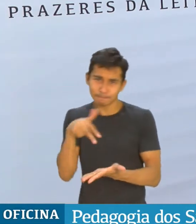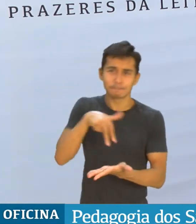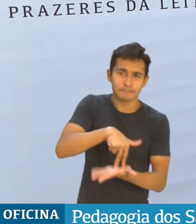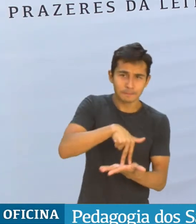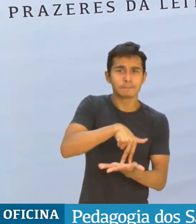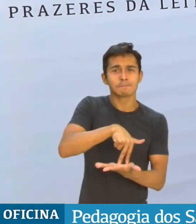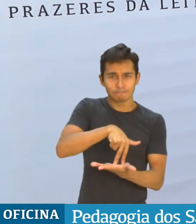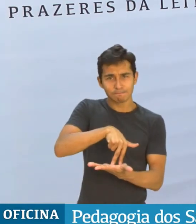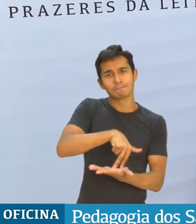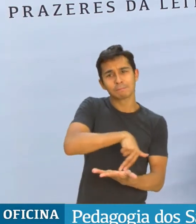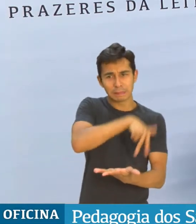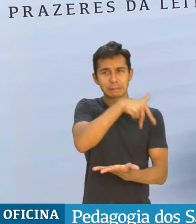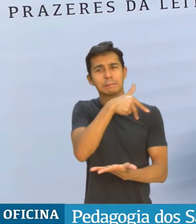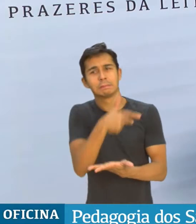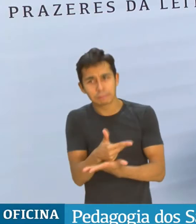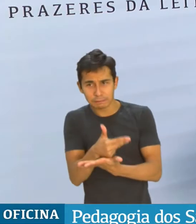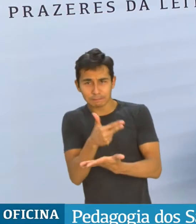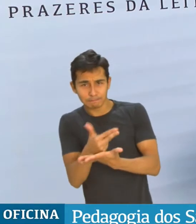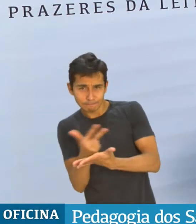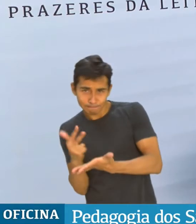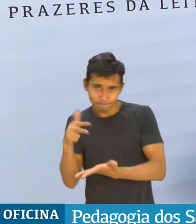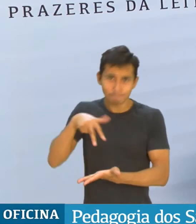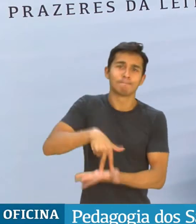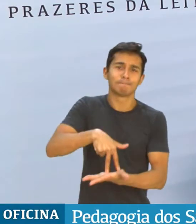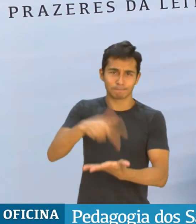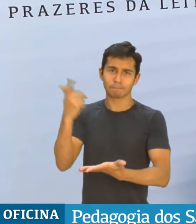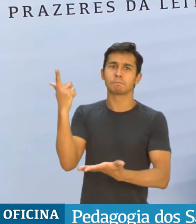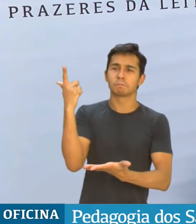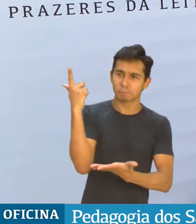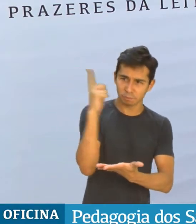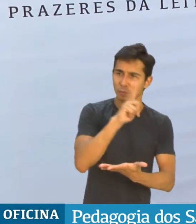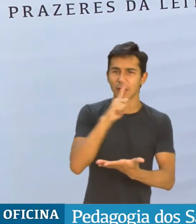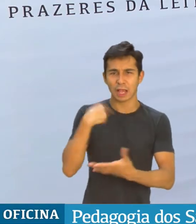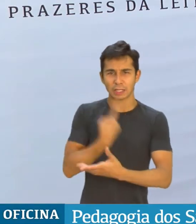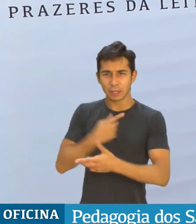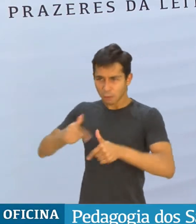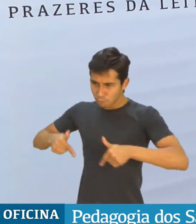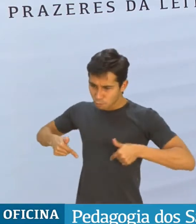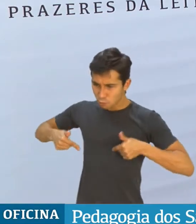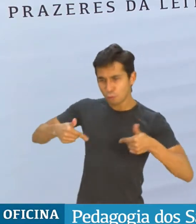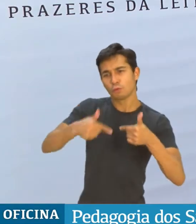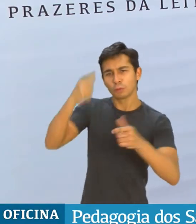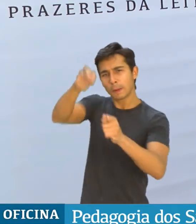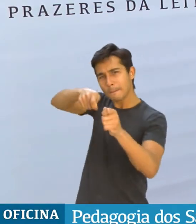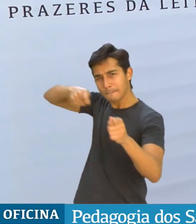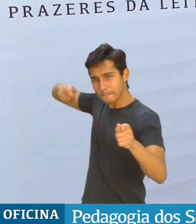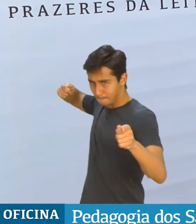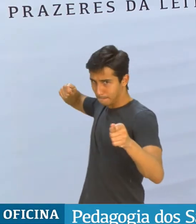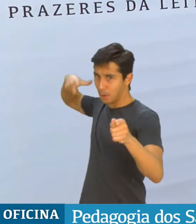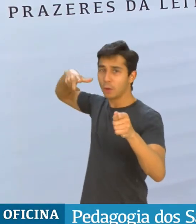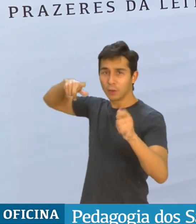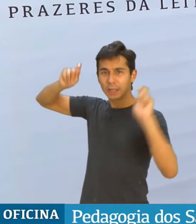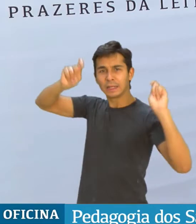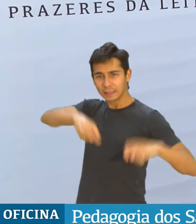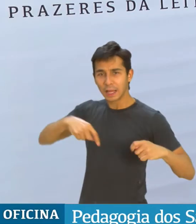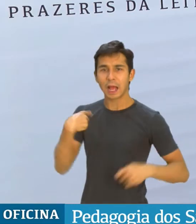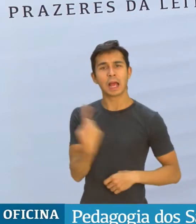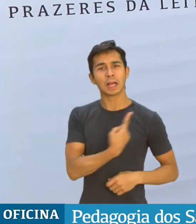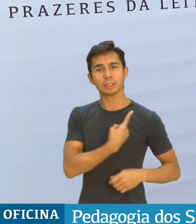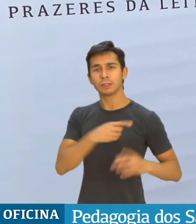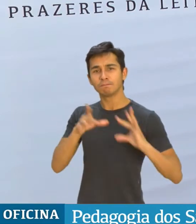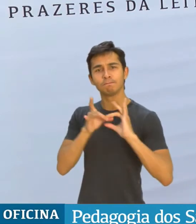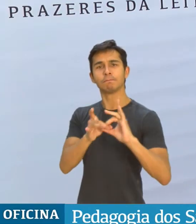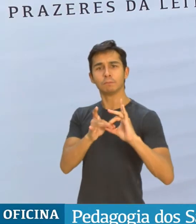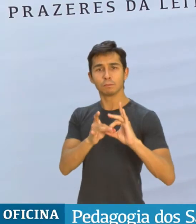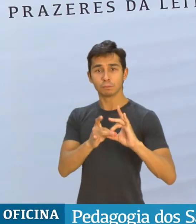não quebra, e enquanto tiver bambu, tem flecha. Entendeu? Sumemo, pode pá que é nós que tá.